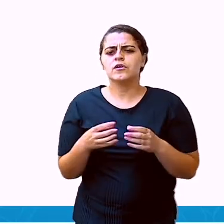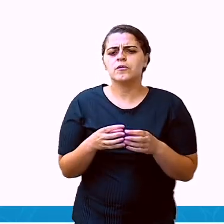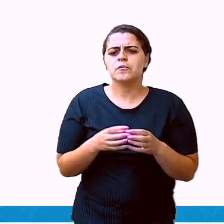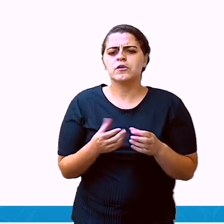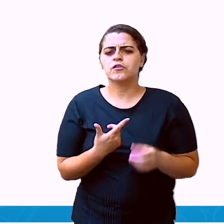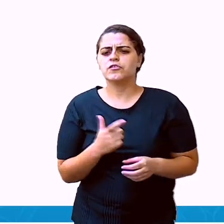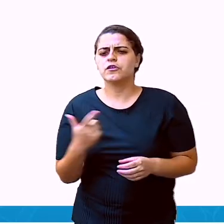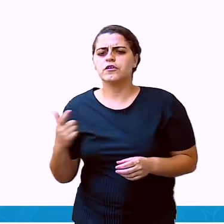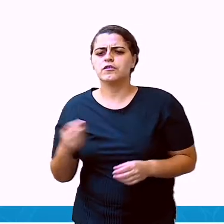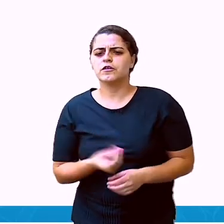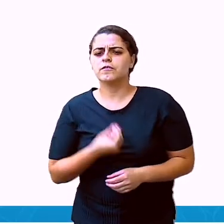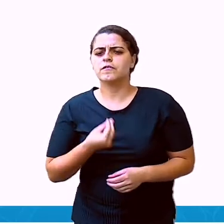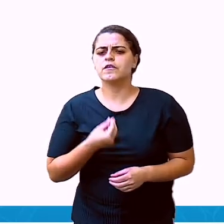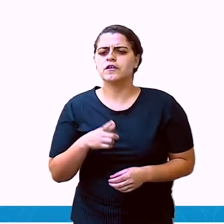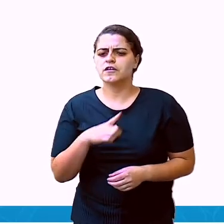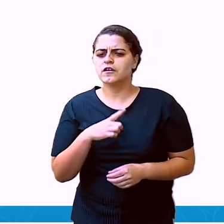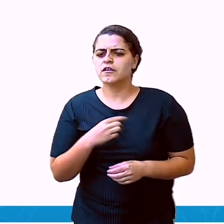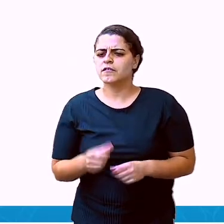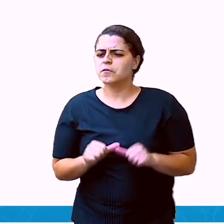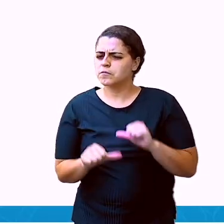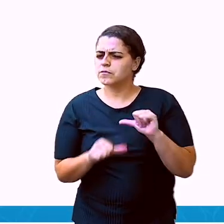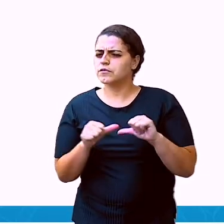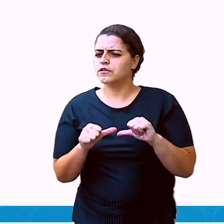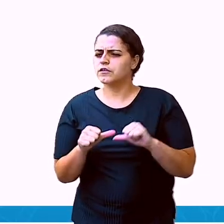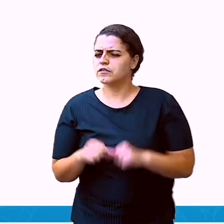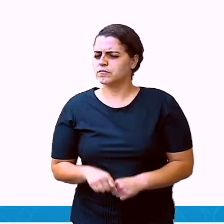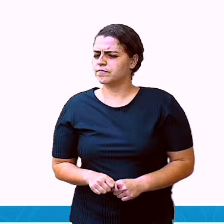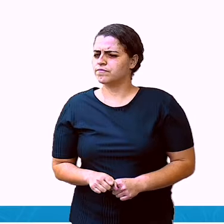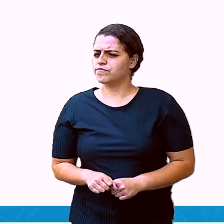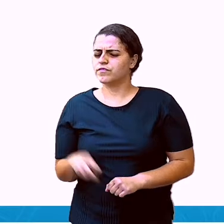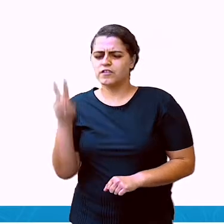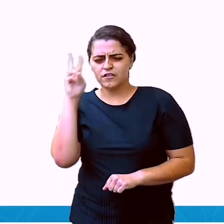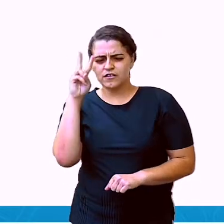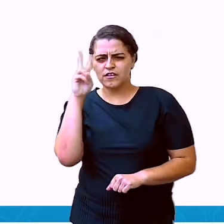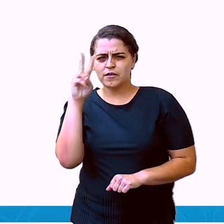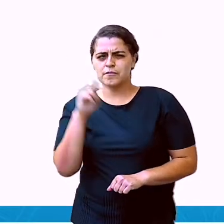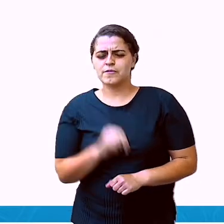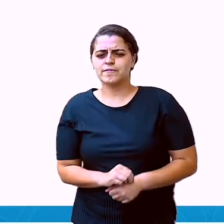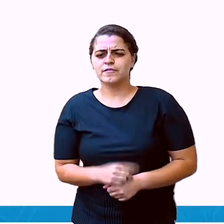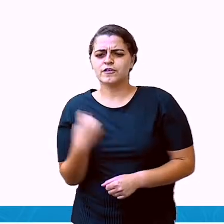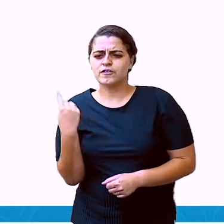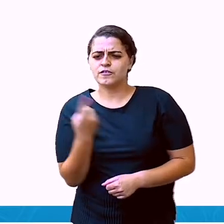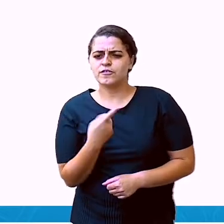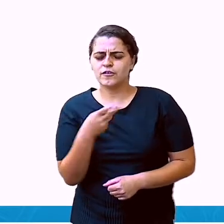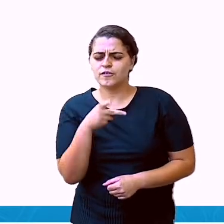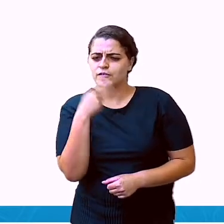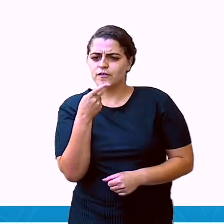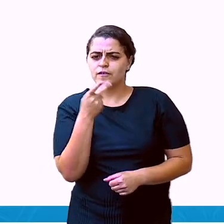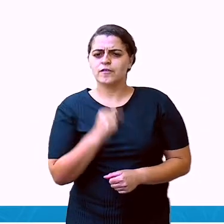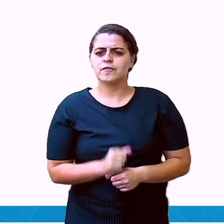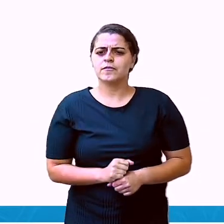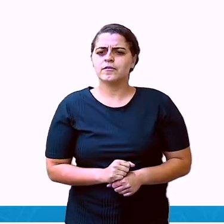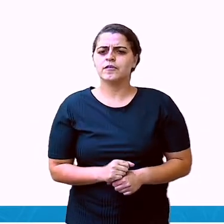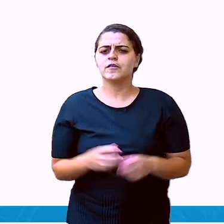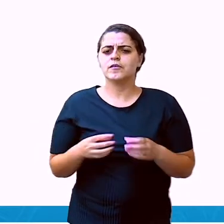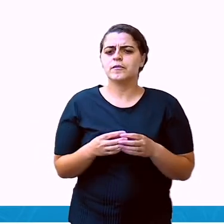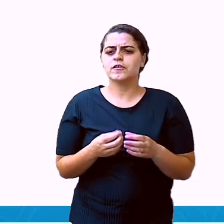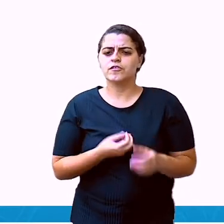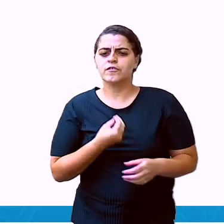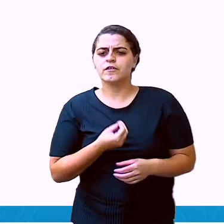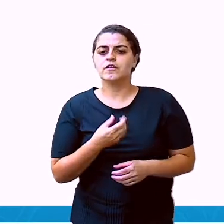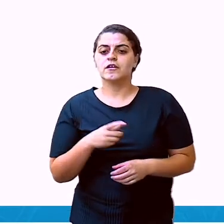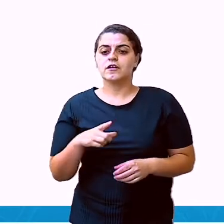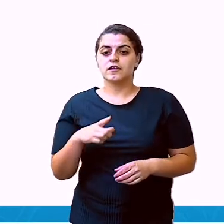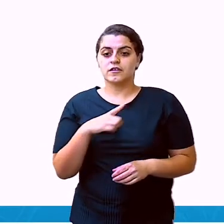não vivo? Vocês se lembram que nós falamos que os componentes vivos